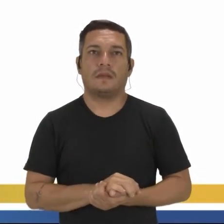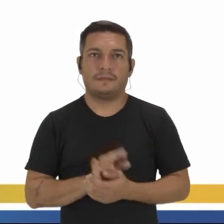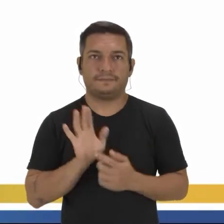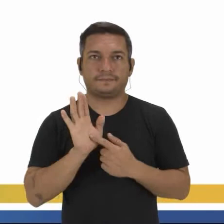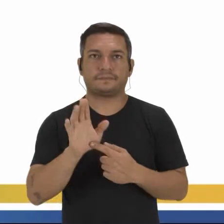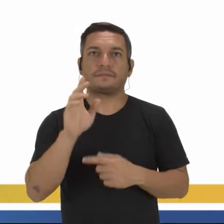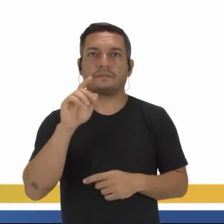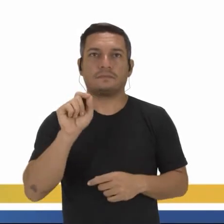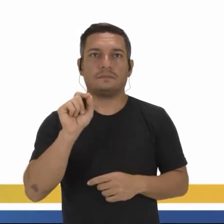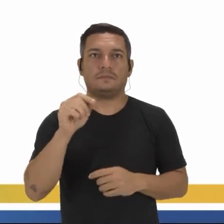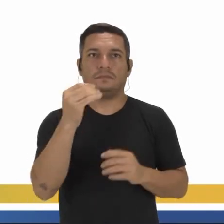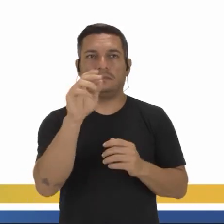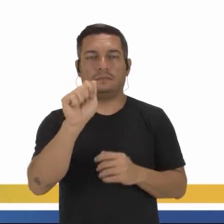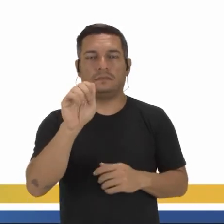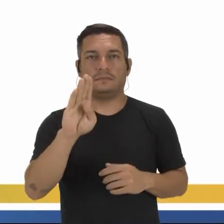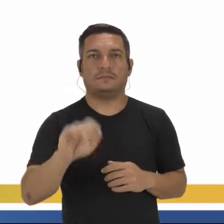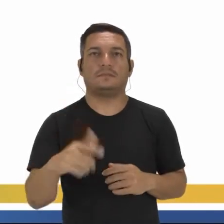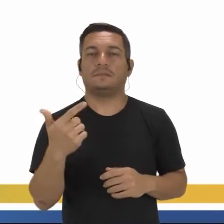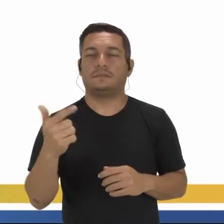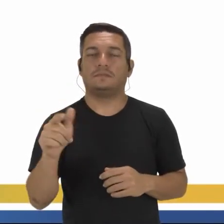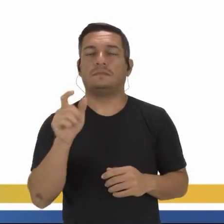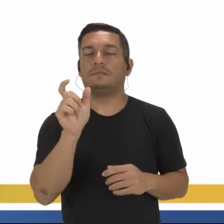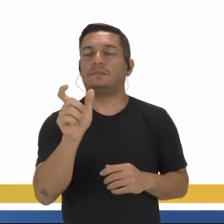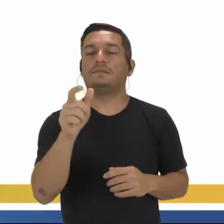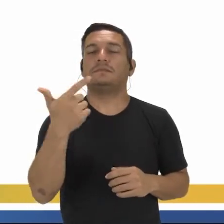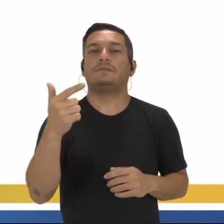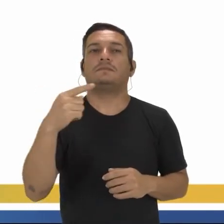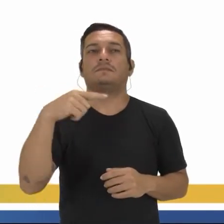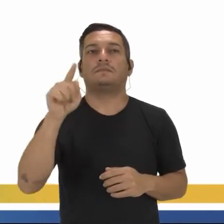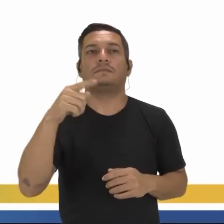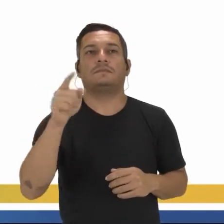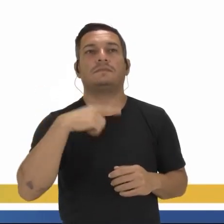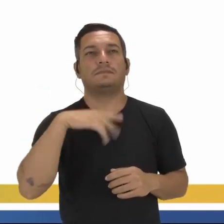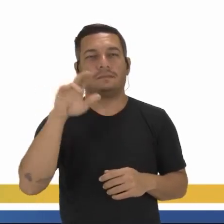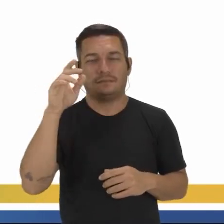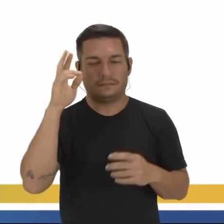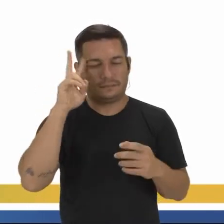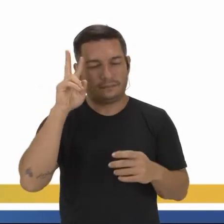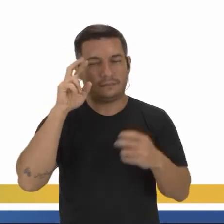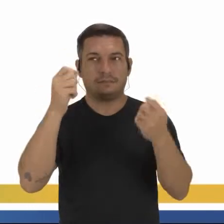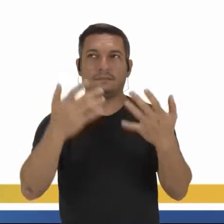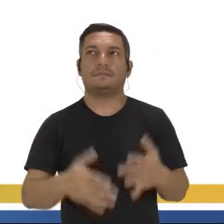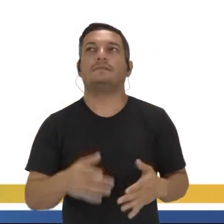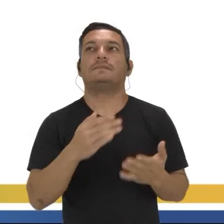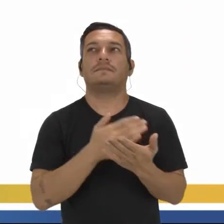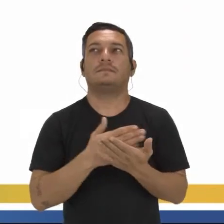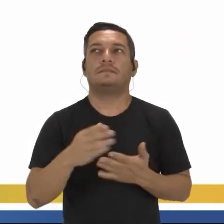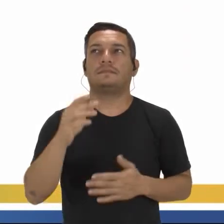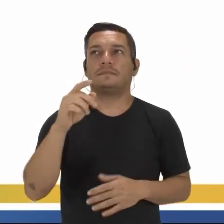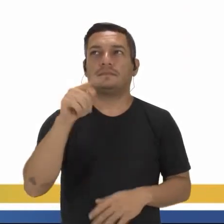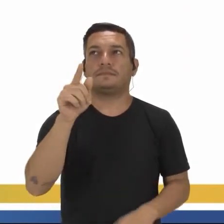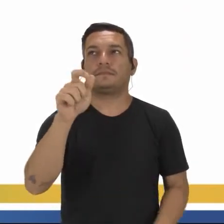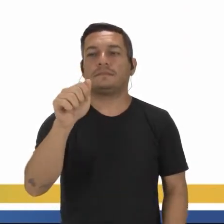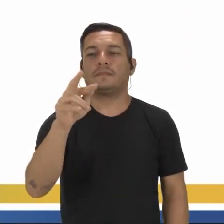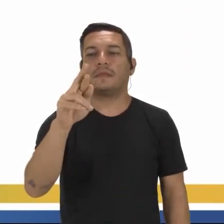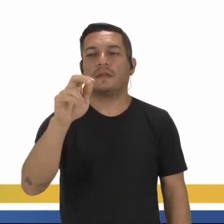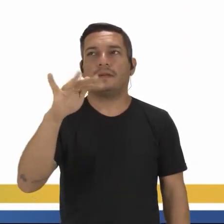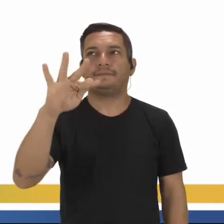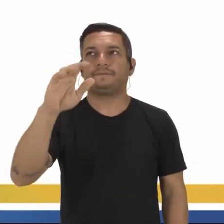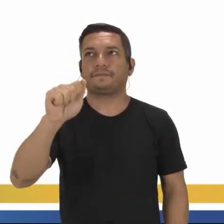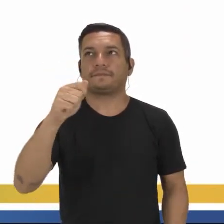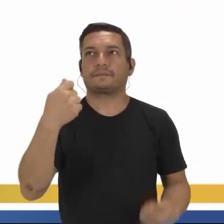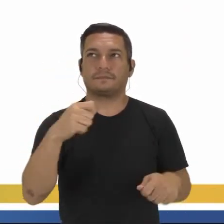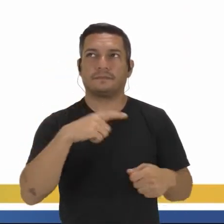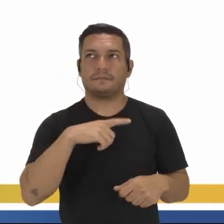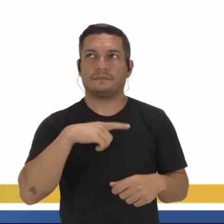2. Indique a alternativa em que nenhuma palavra é acentuada graficamente. Lembra que eu falei no início? A acentuação